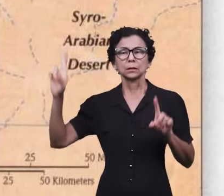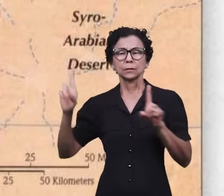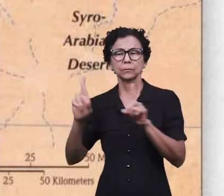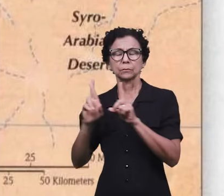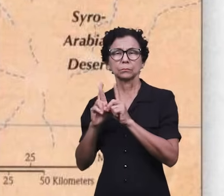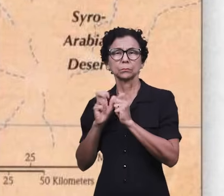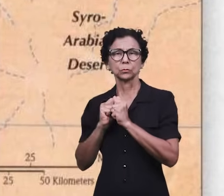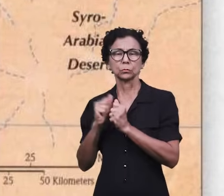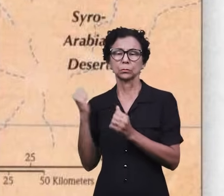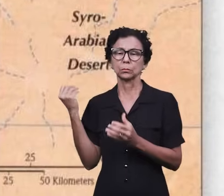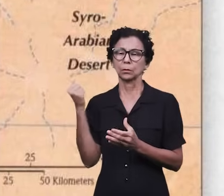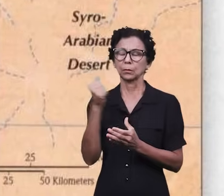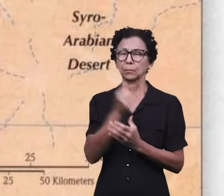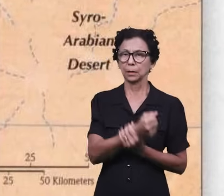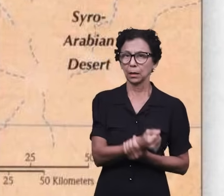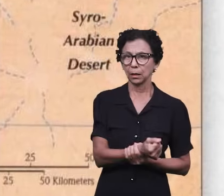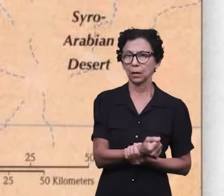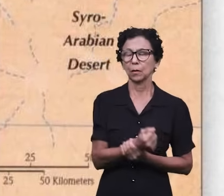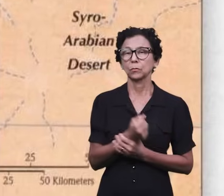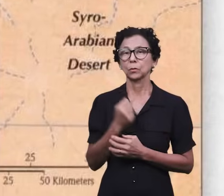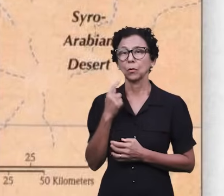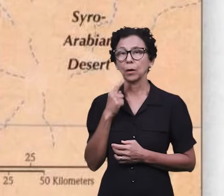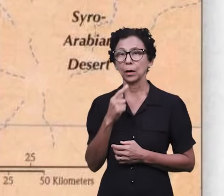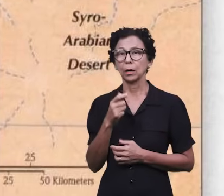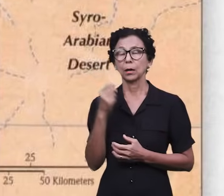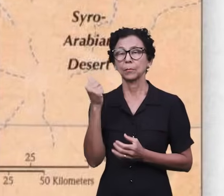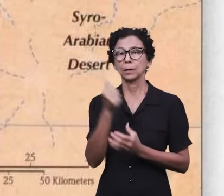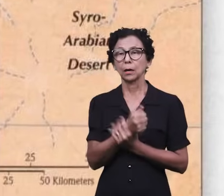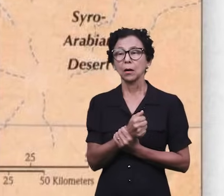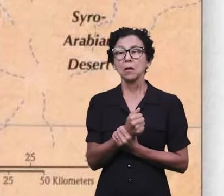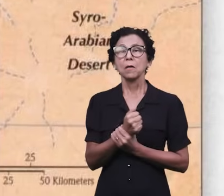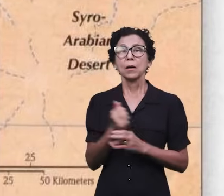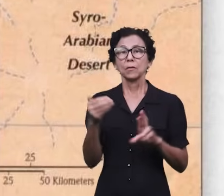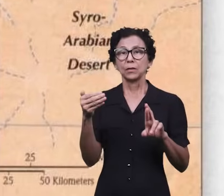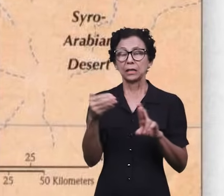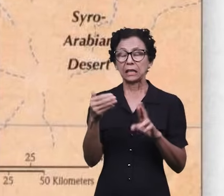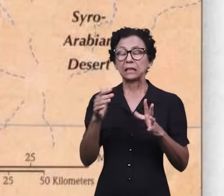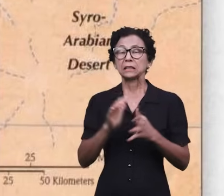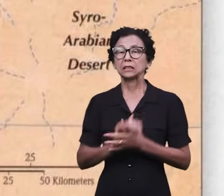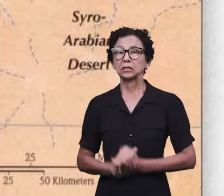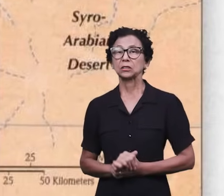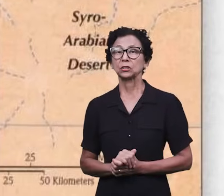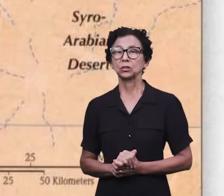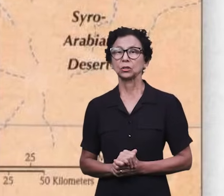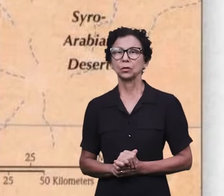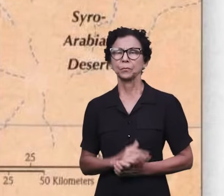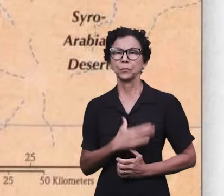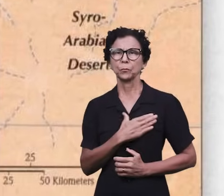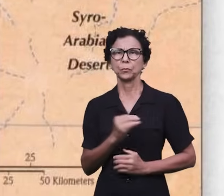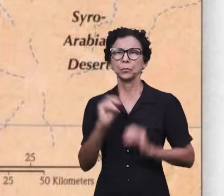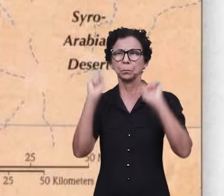Deus dentre as outras nações que estavam ao redor. Mais adiante,